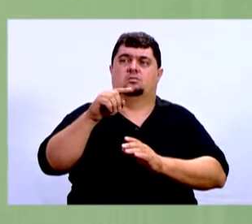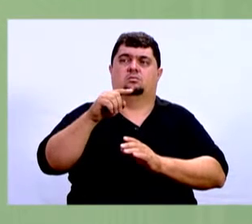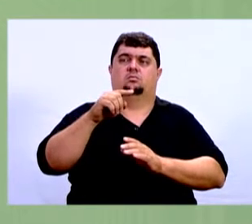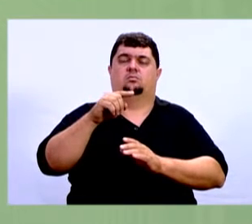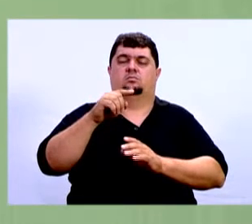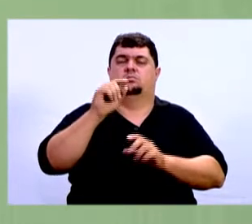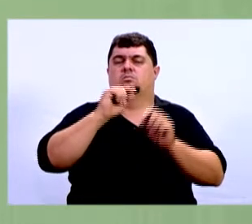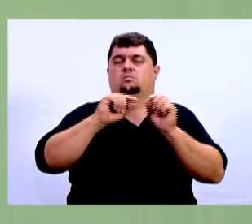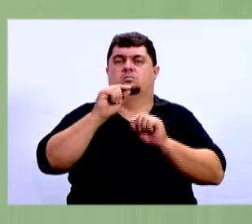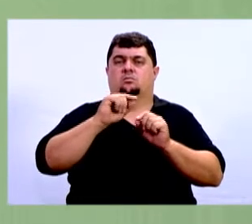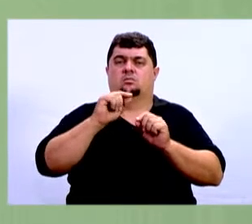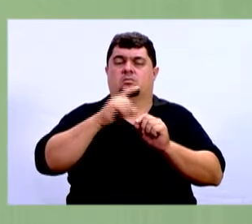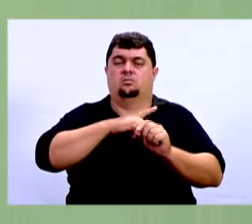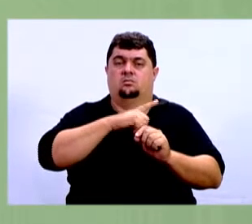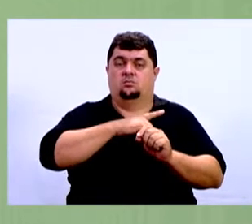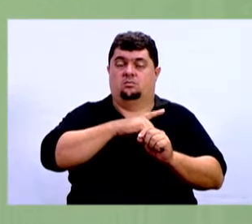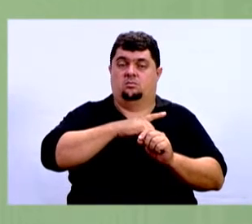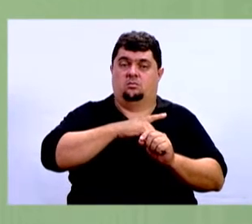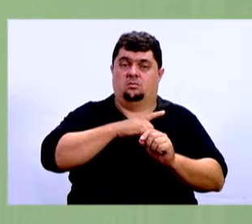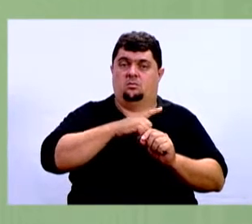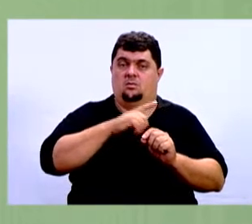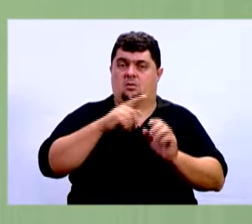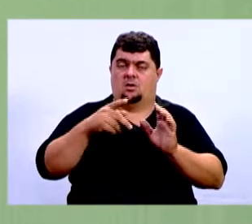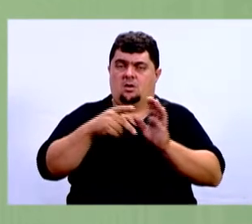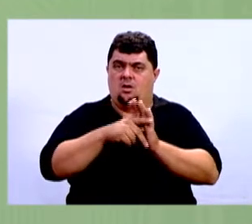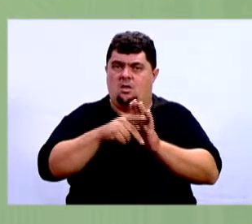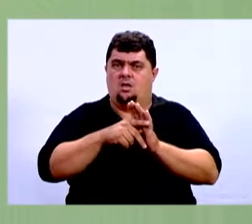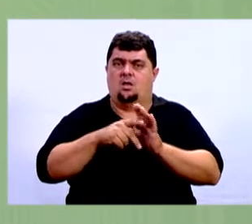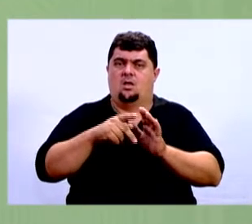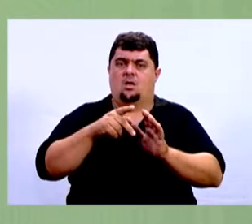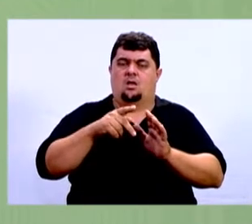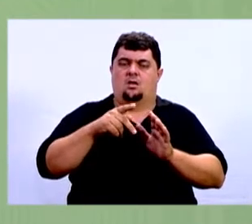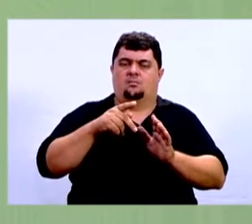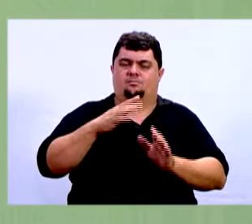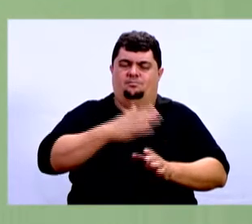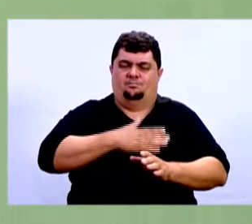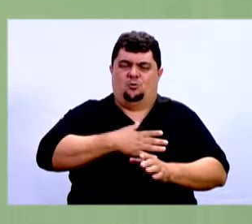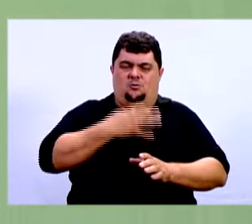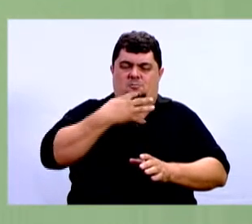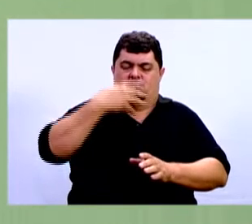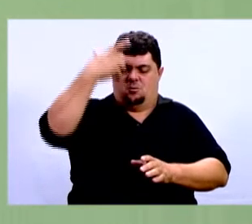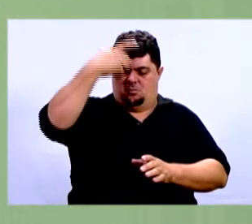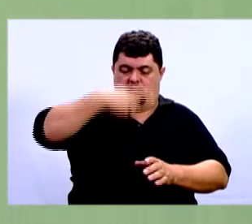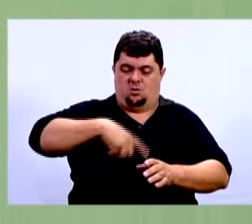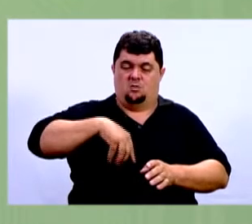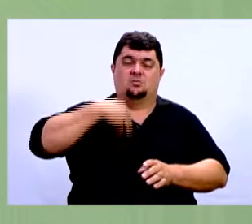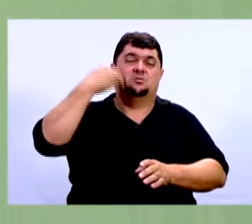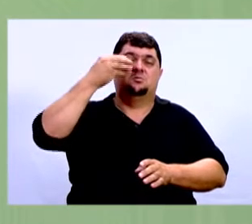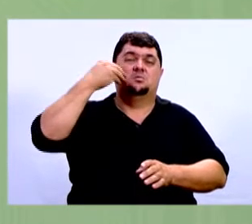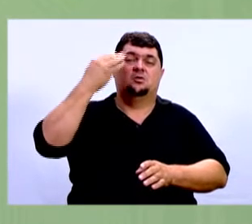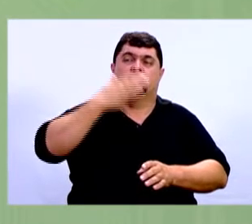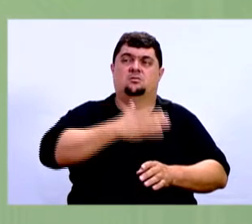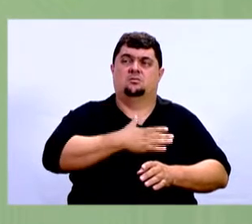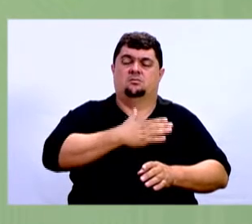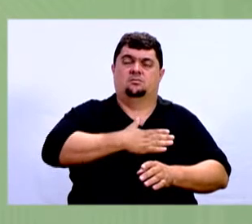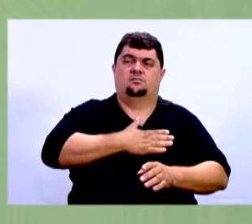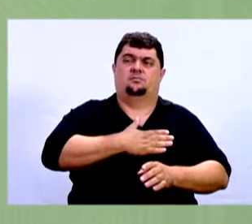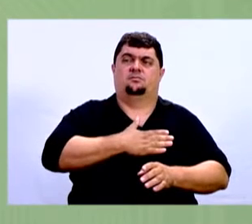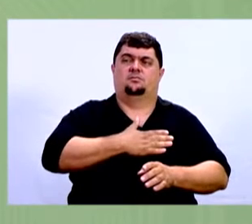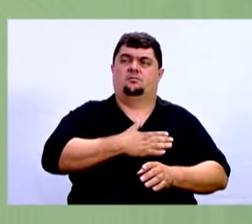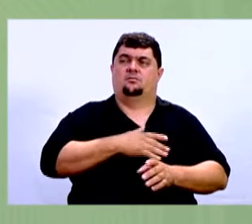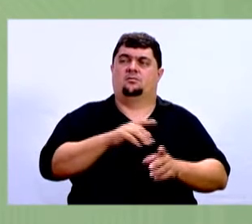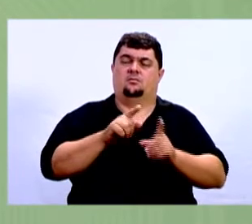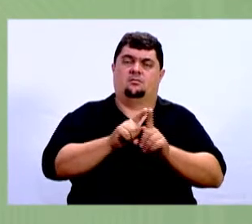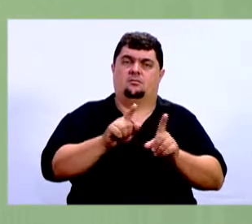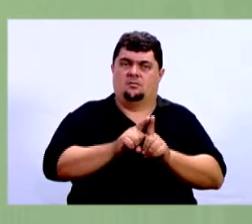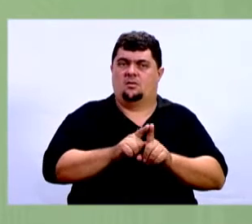Essa pesquisa tem como base, ela é de base empírica, ou seja, de experiência, que é concebida e